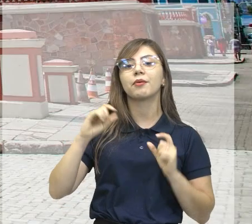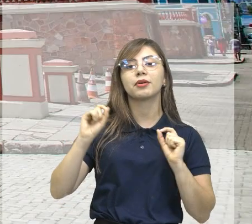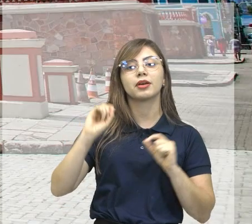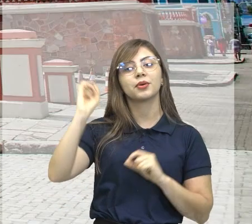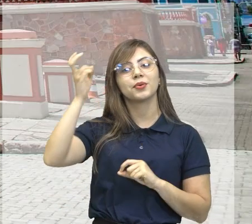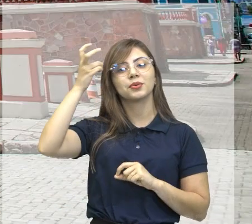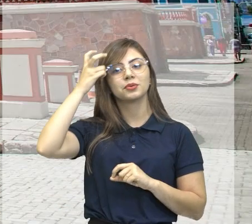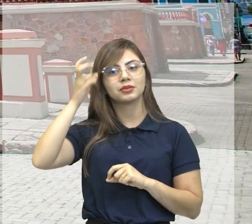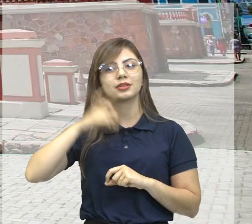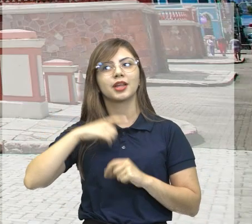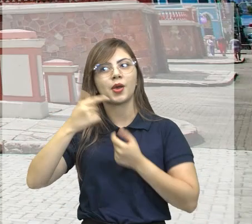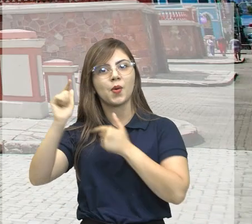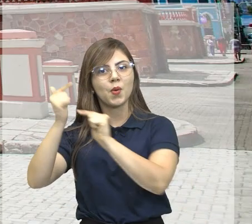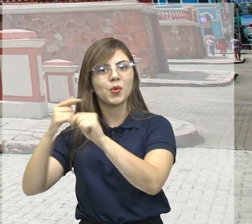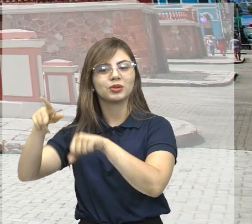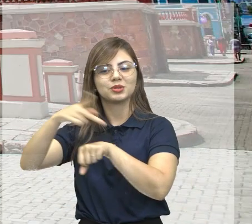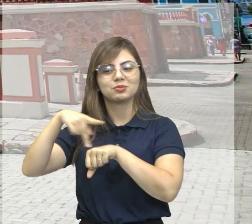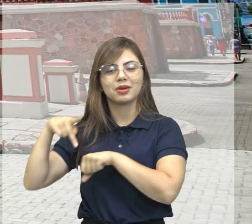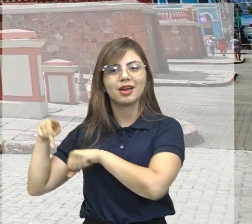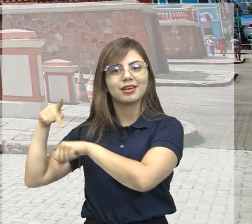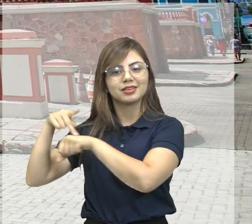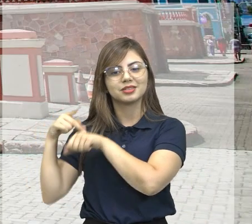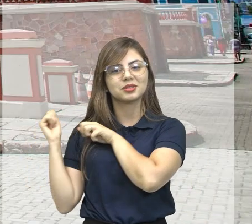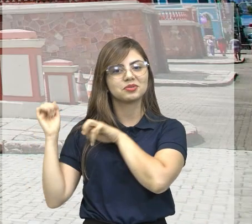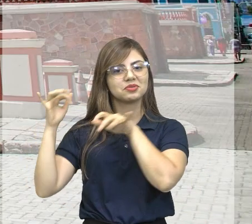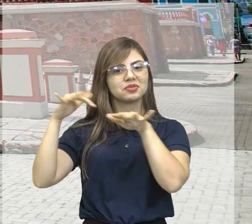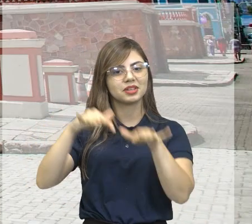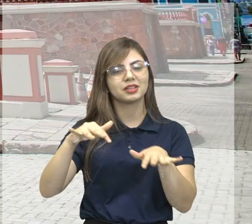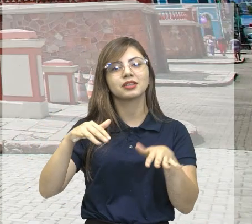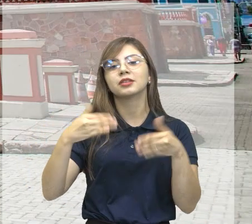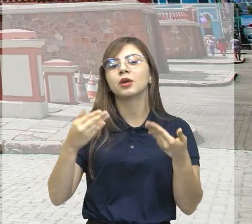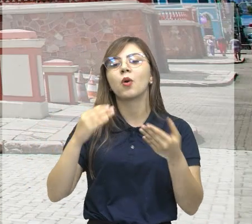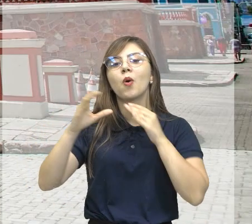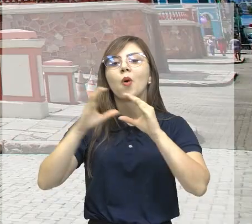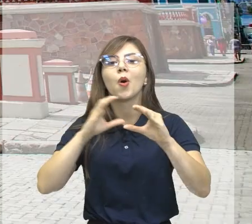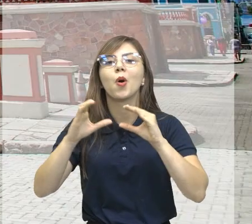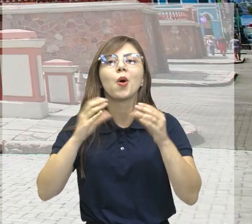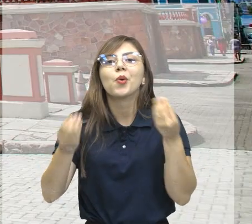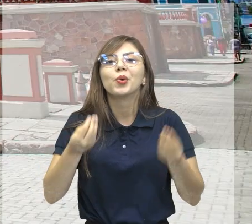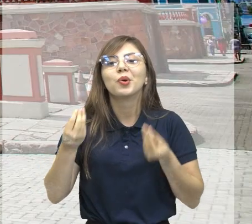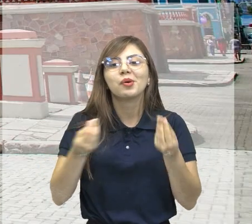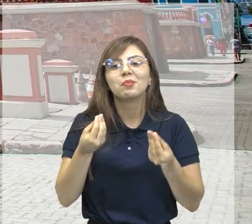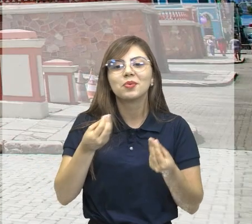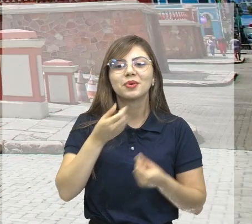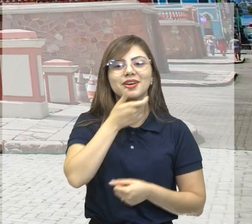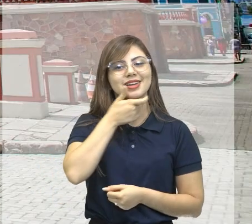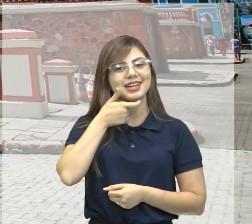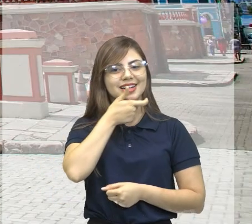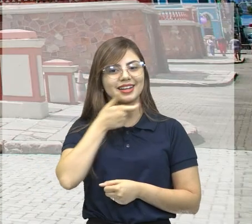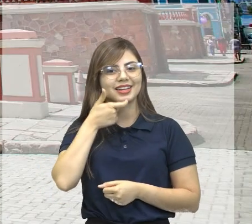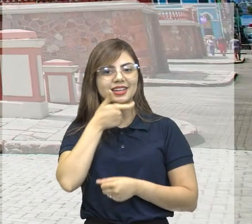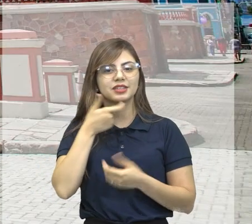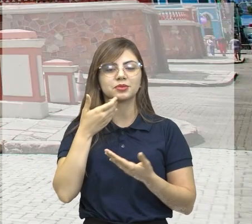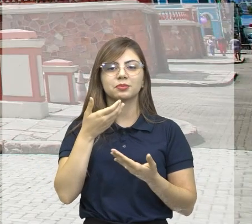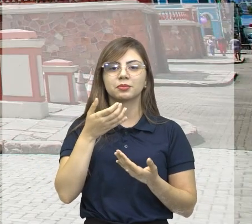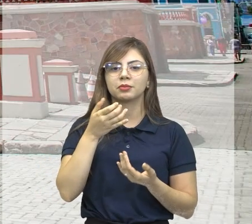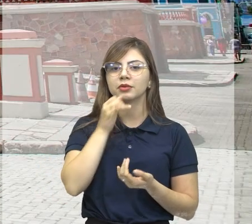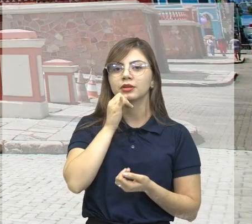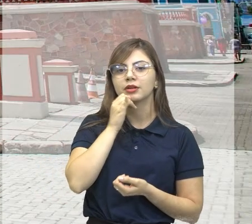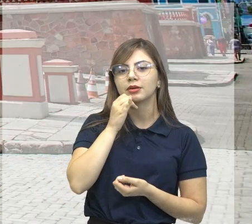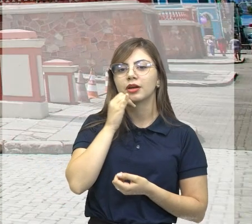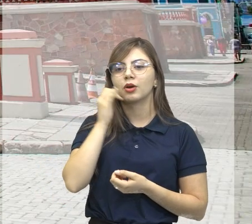cá de outros países, não é verdade? Então, o inglês também é utilizado para poder se comunicar, para poder transmitir, né, esse